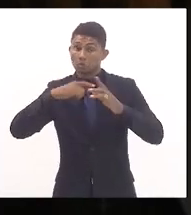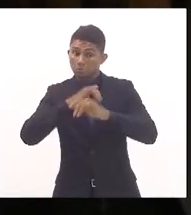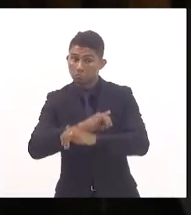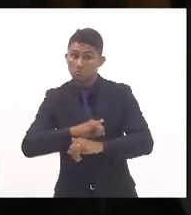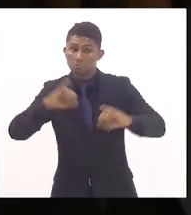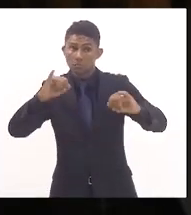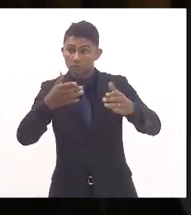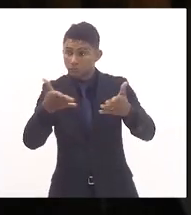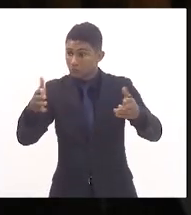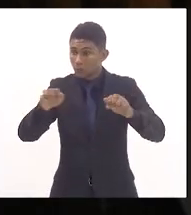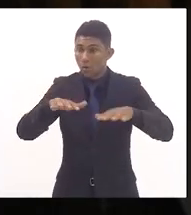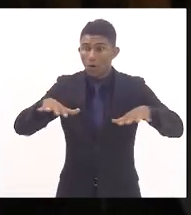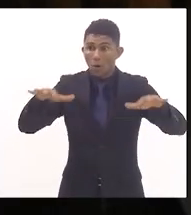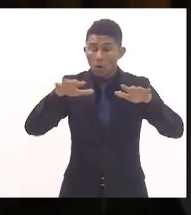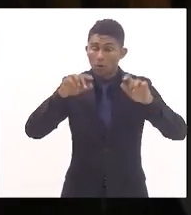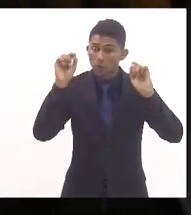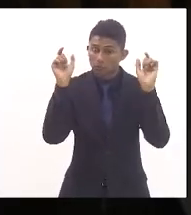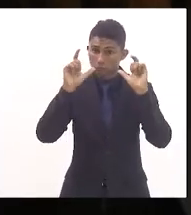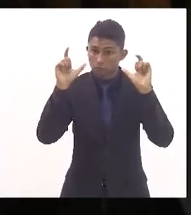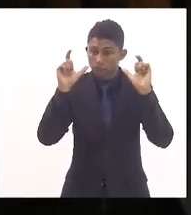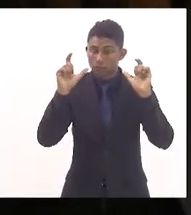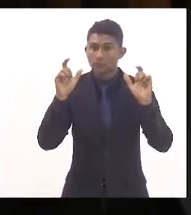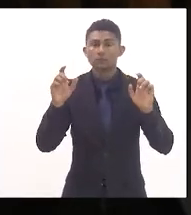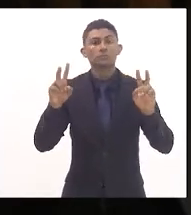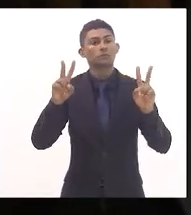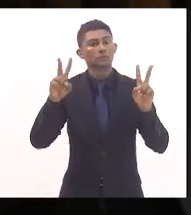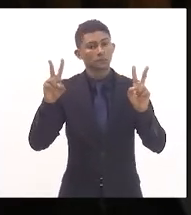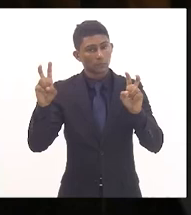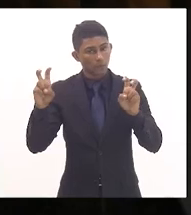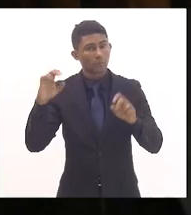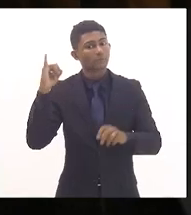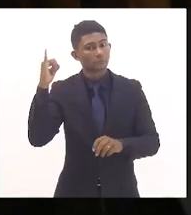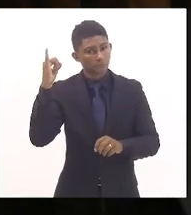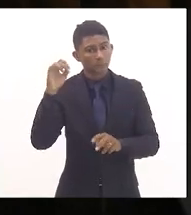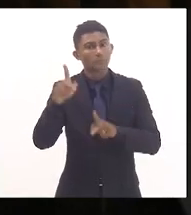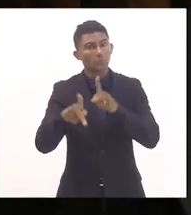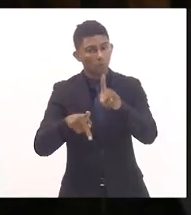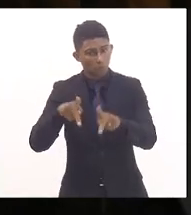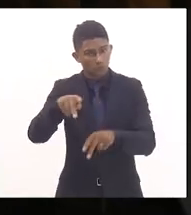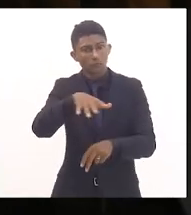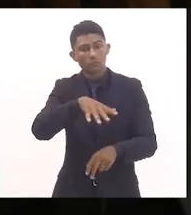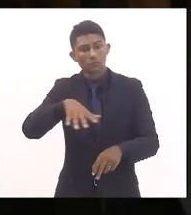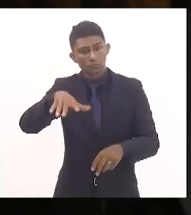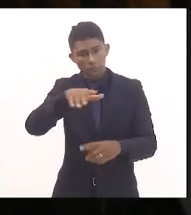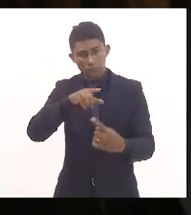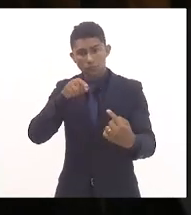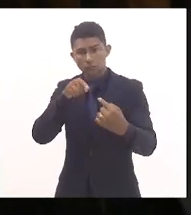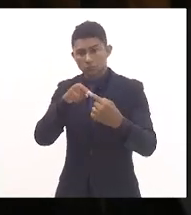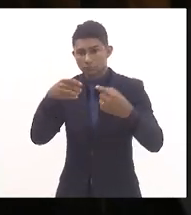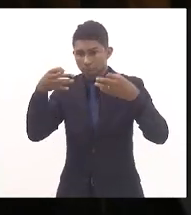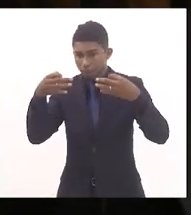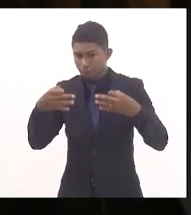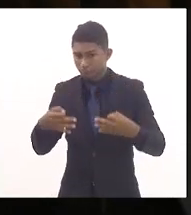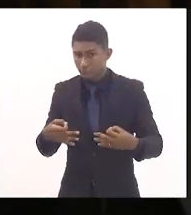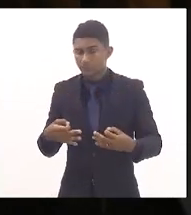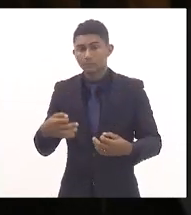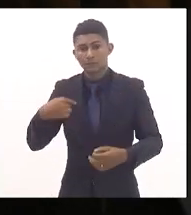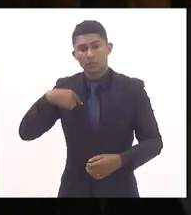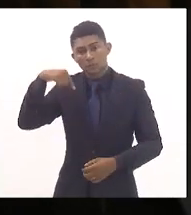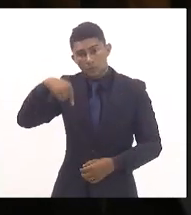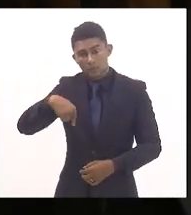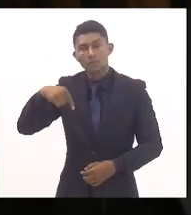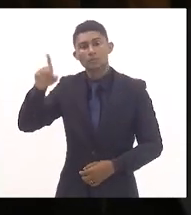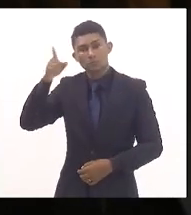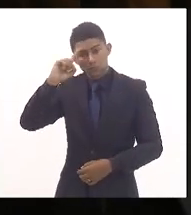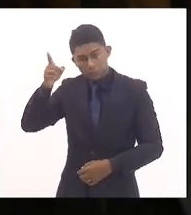alerta é um assunto que tem interesse público não e vamos aqui diariamente